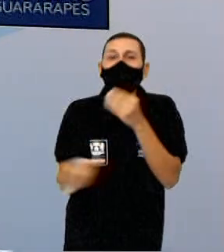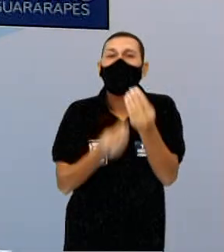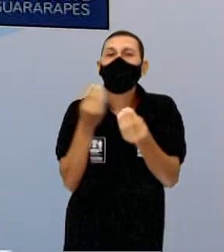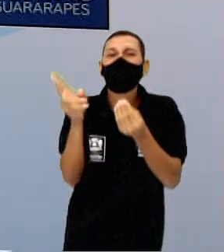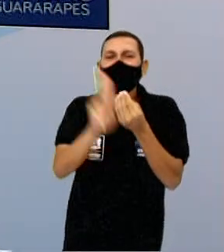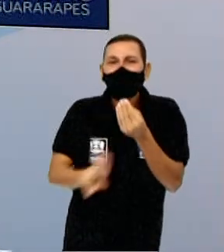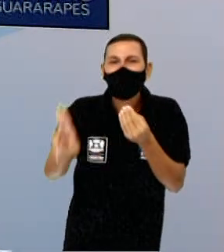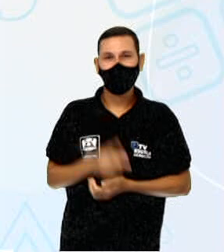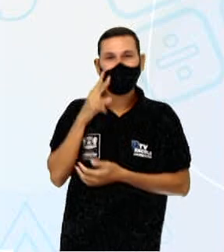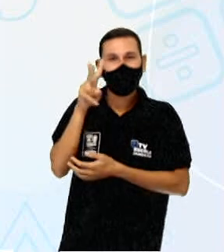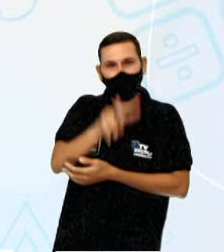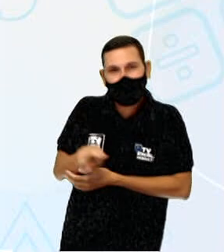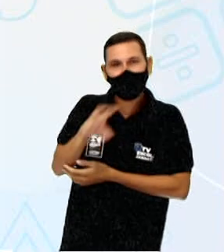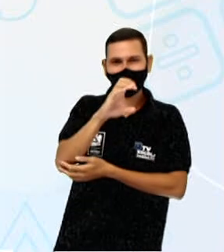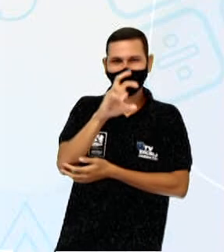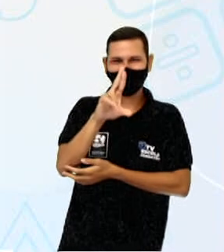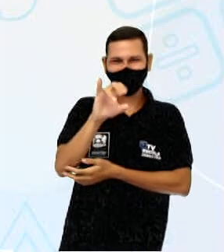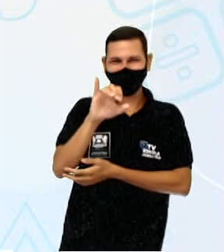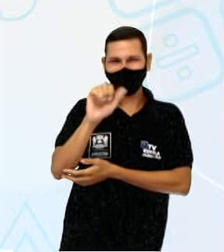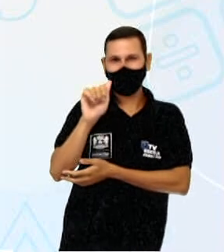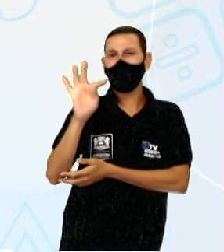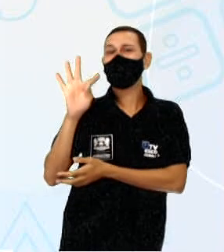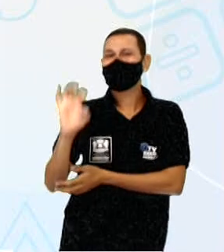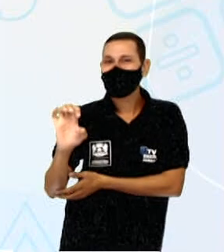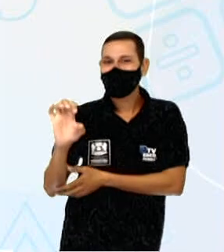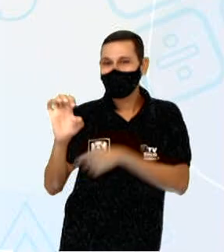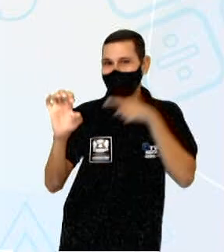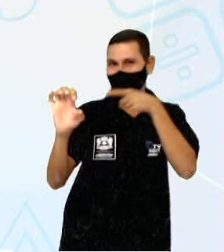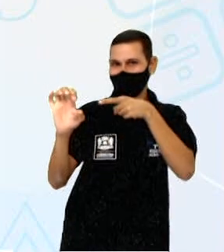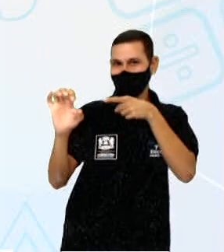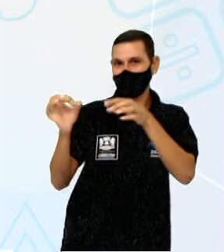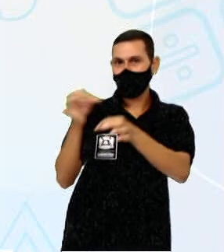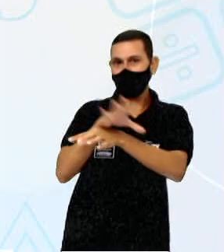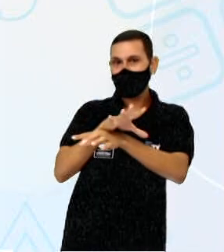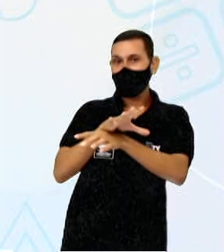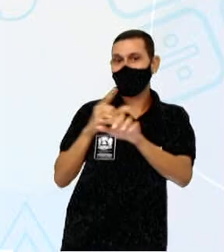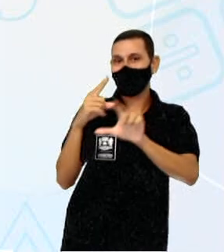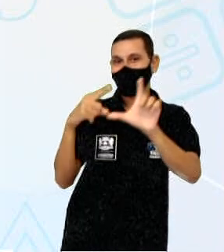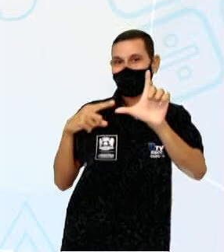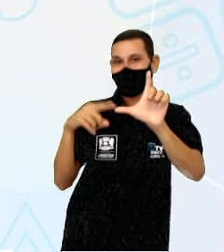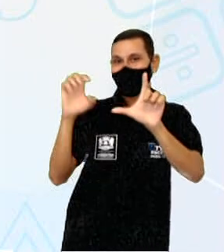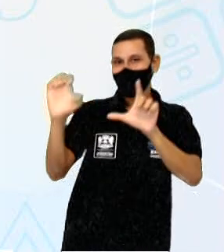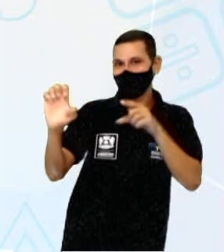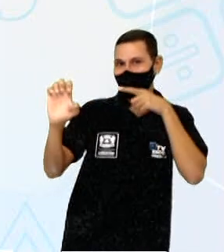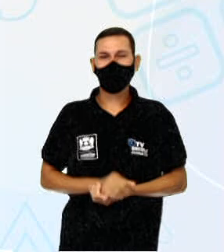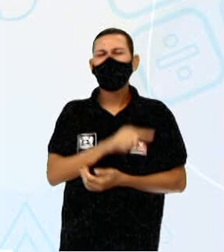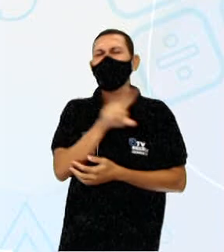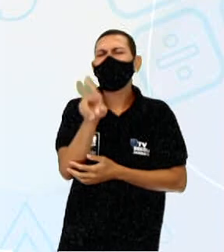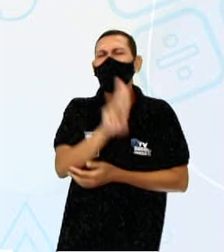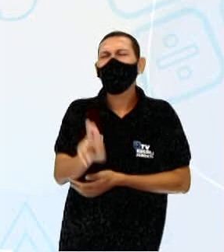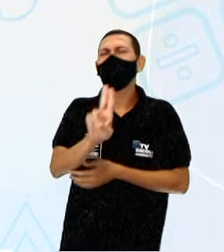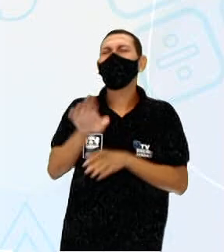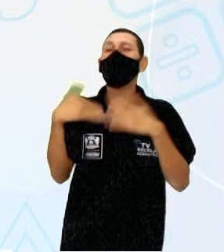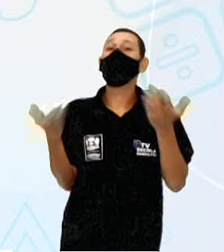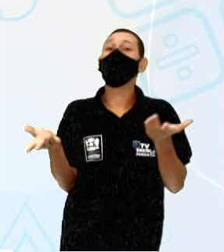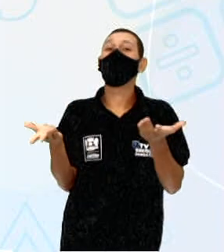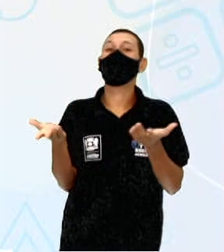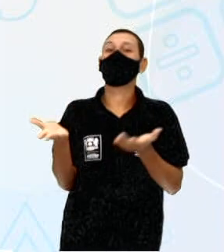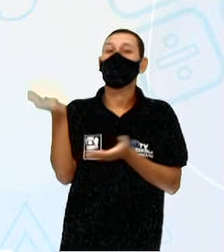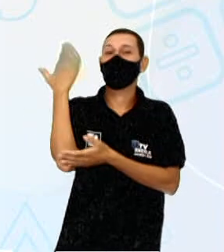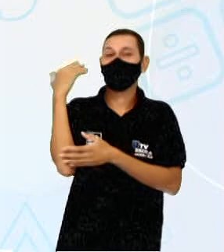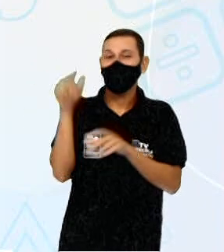Como é que vai ficar aqui? Pensem aí um pouquinho, como é que vai ficar. Lembrando que pode ter casquinhas de banana aí, viu, minha